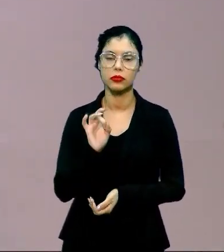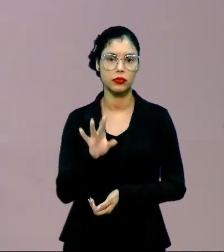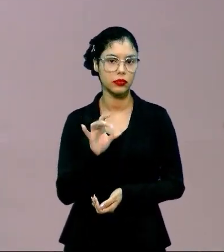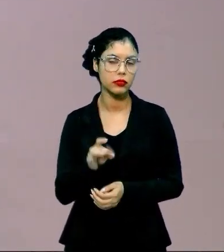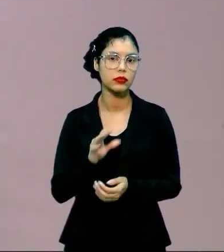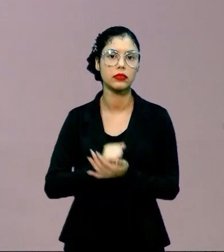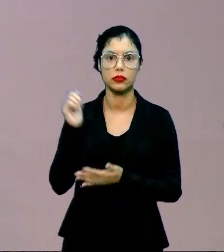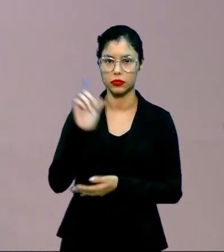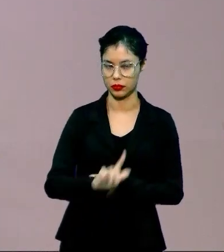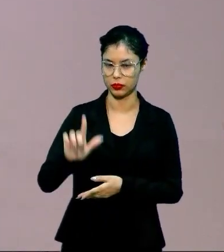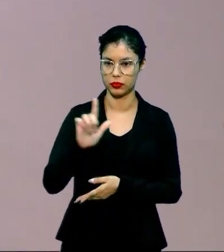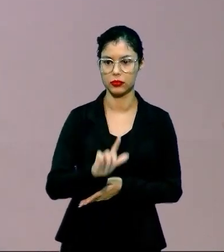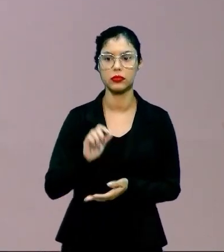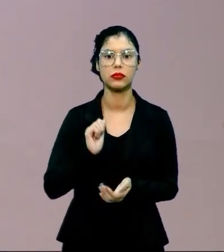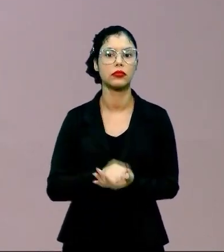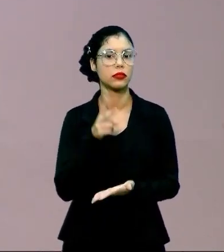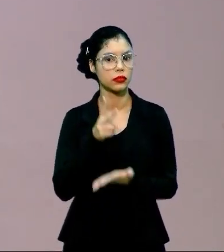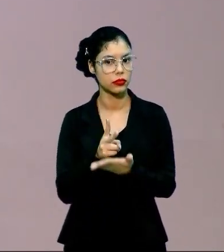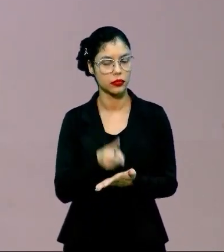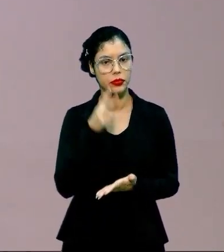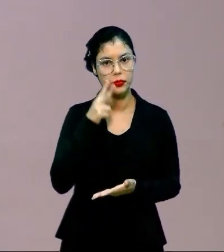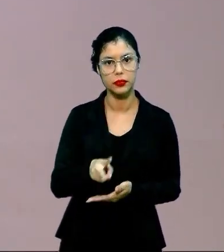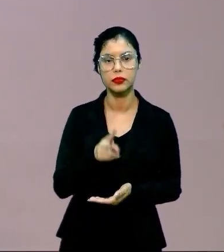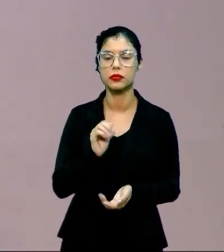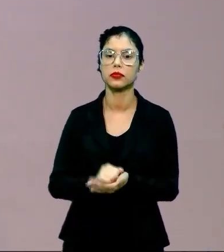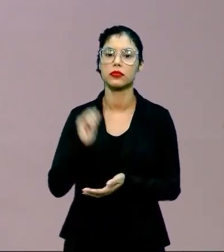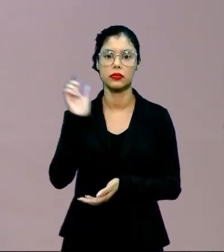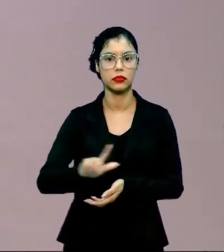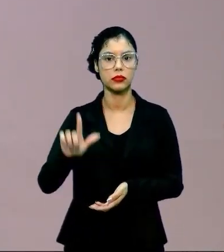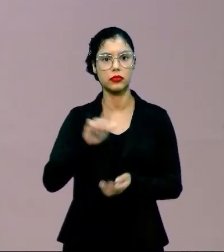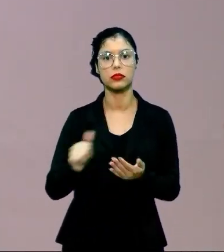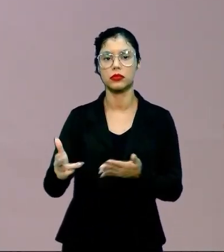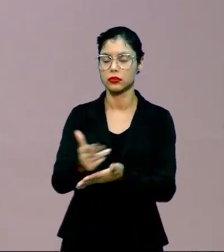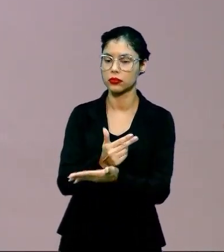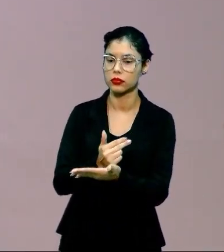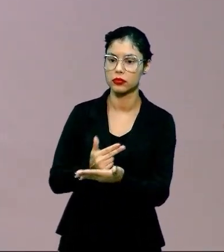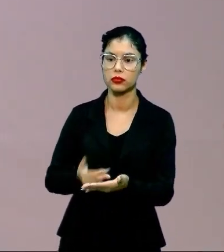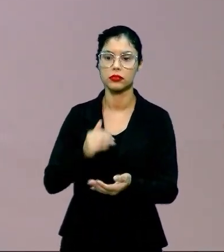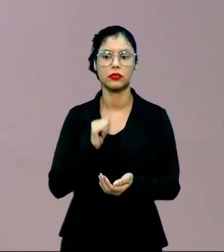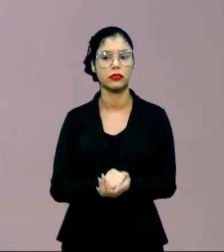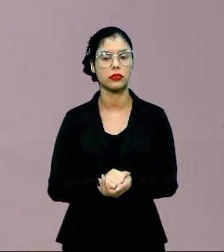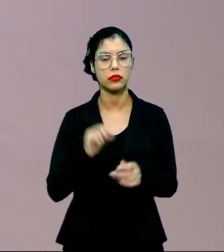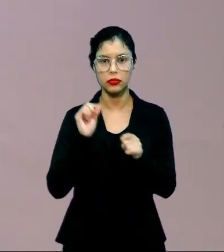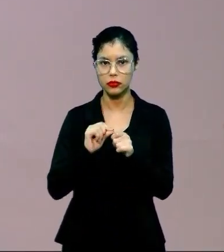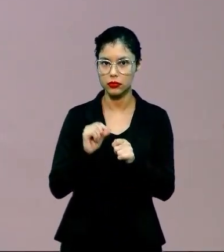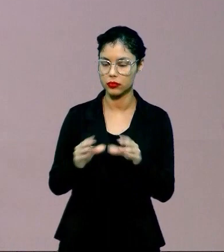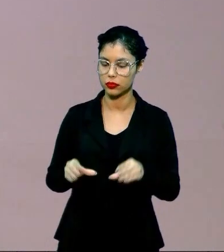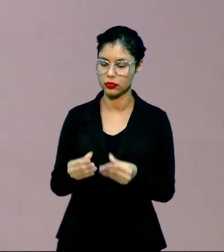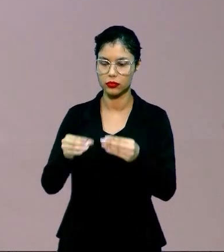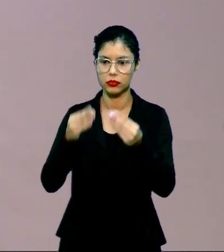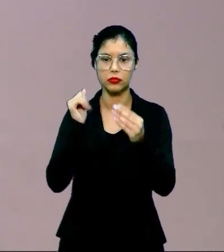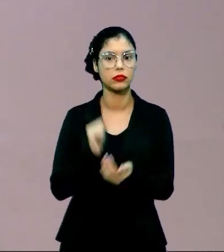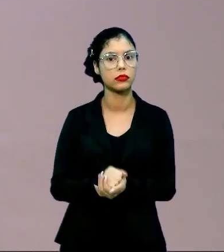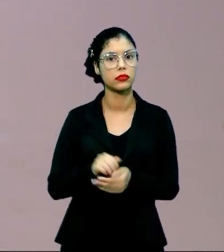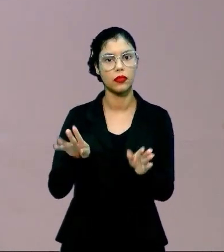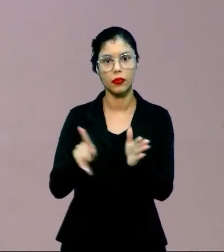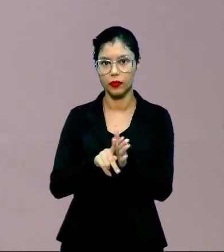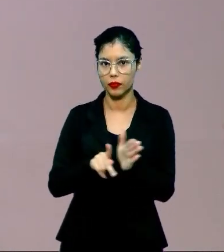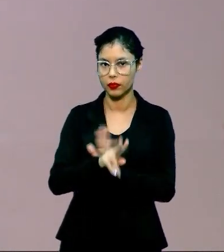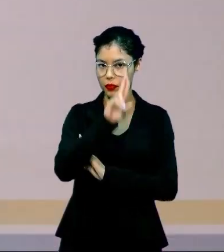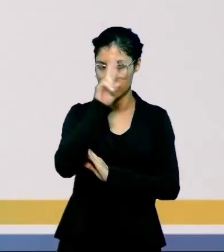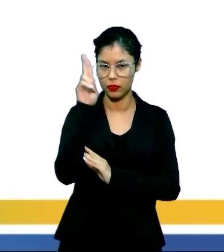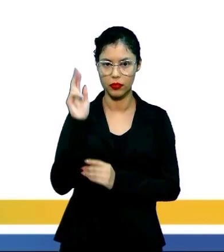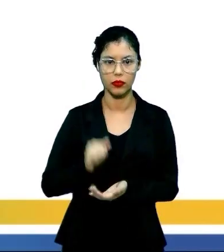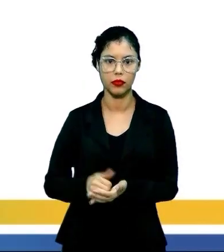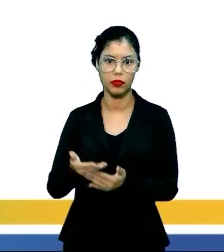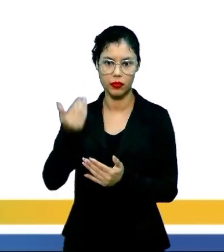em literatura. Então, a gente está sempre vendo literatura e arte moldada ali ao recorte histórico daquela época.